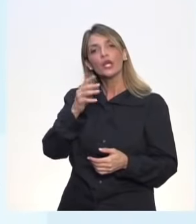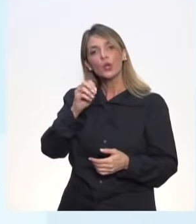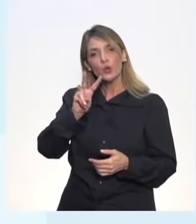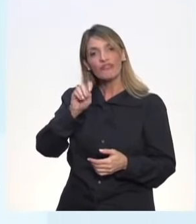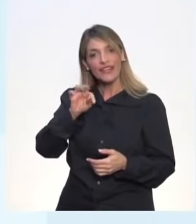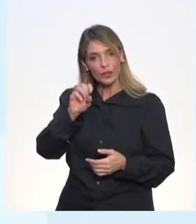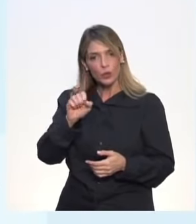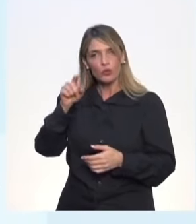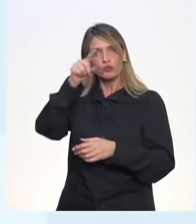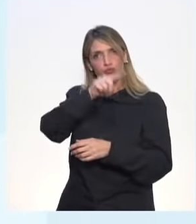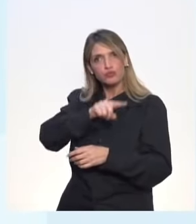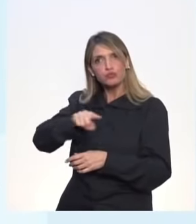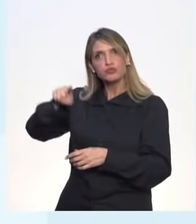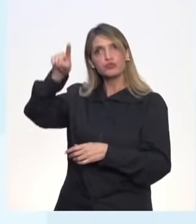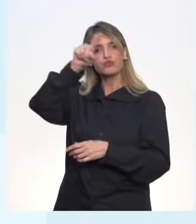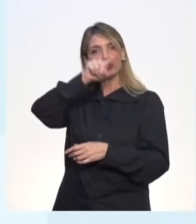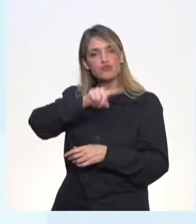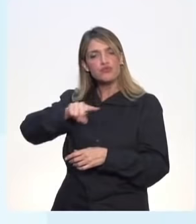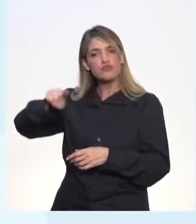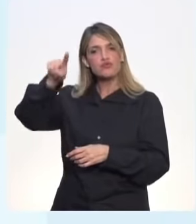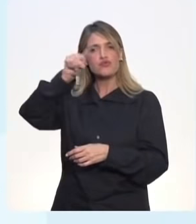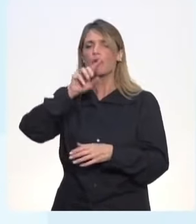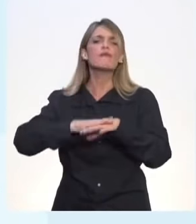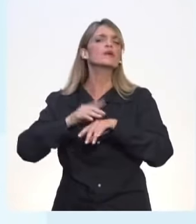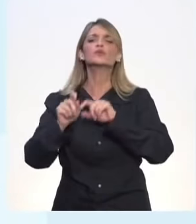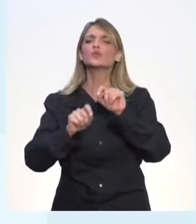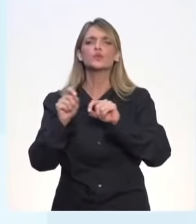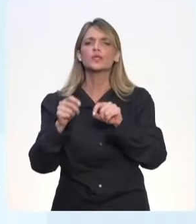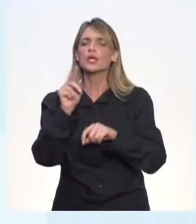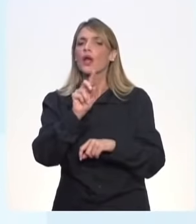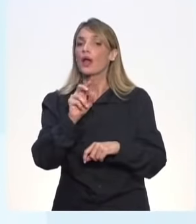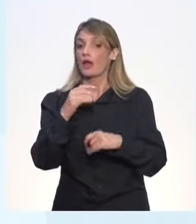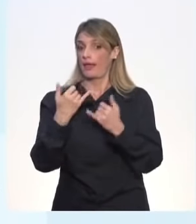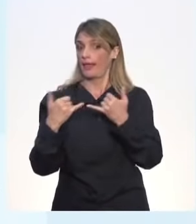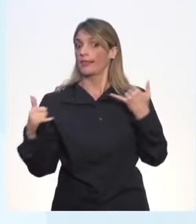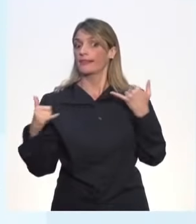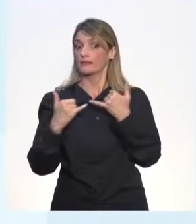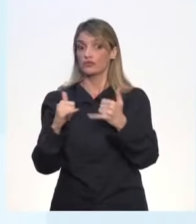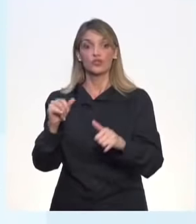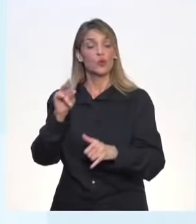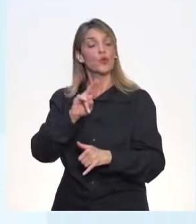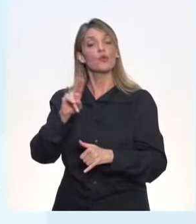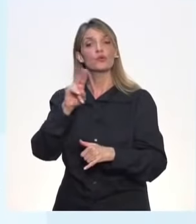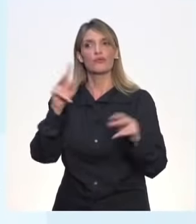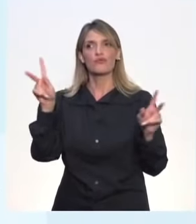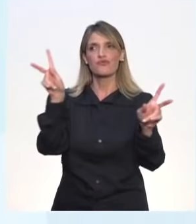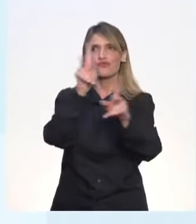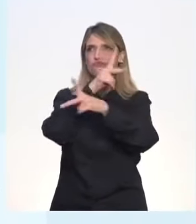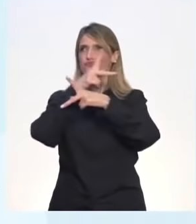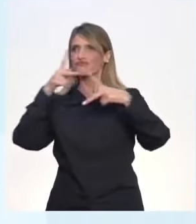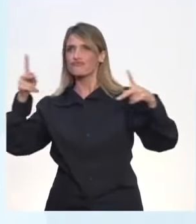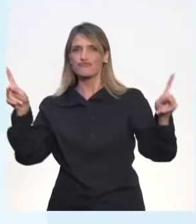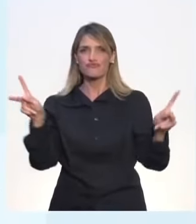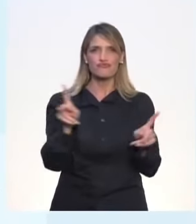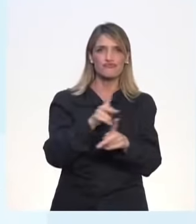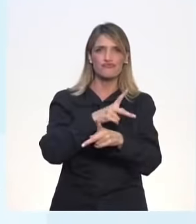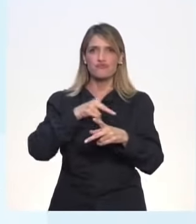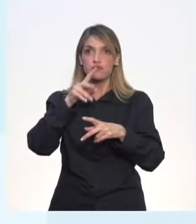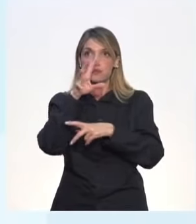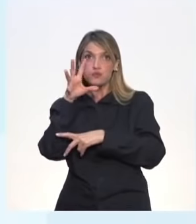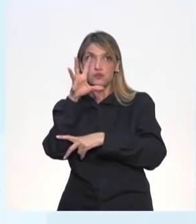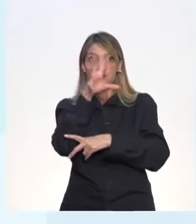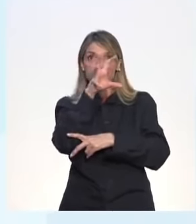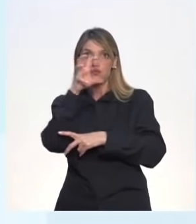de Vento fazem né eles usam ali uma energia proveniente dos Ventos né e tal